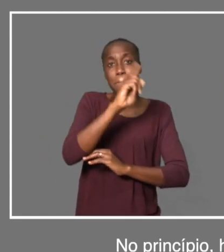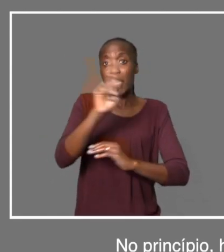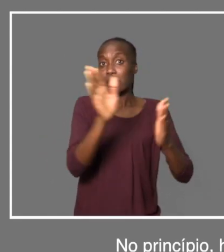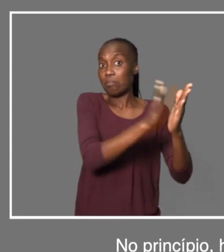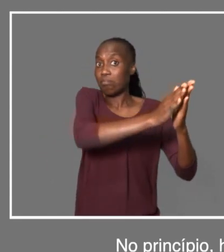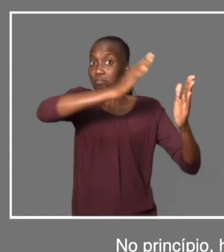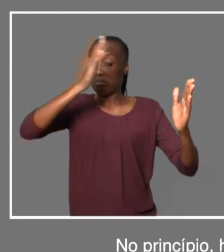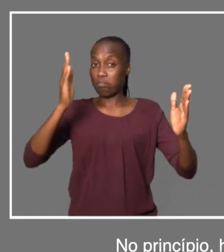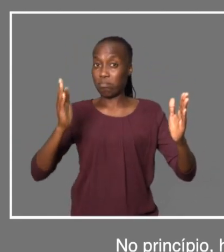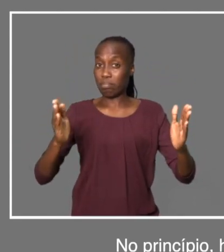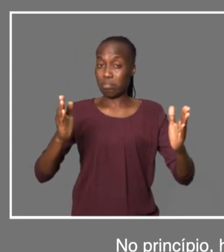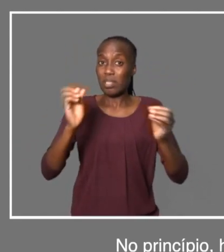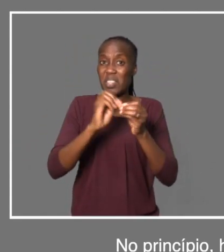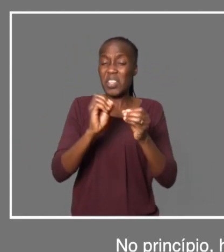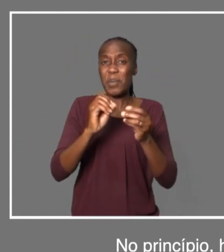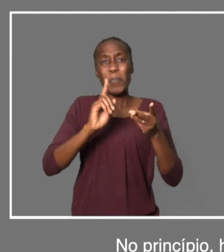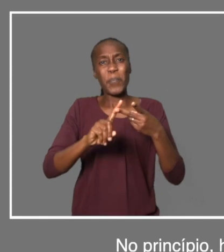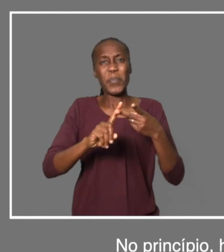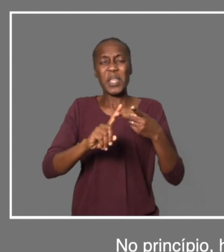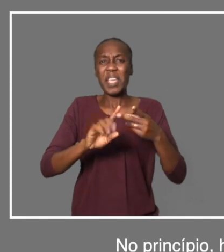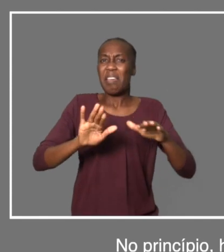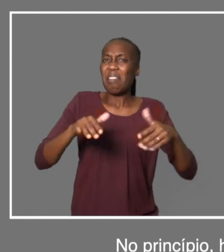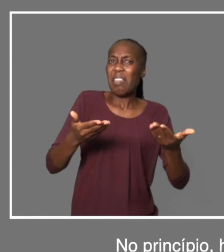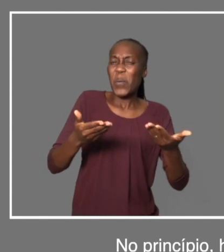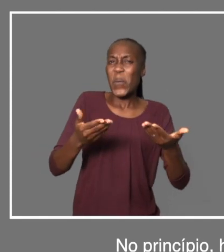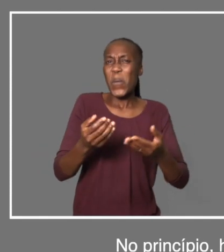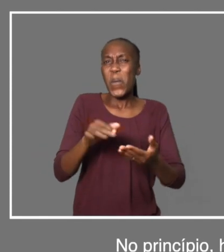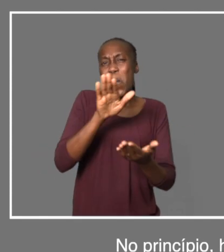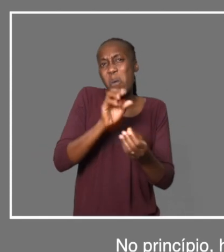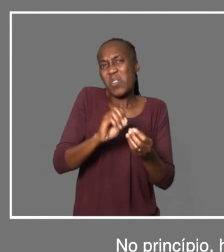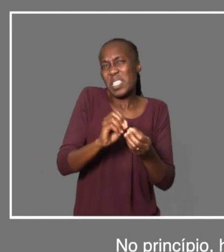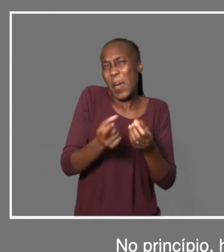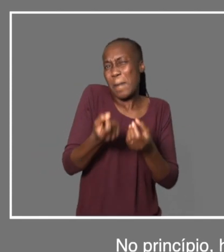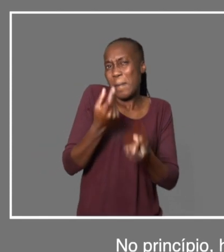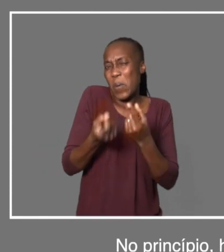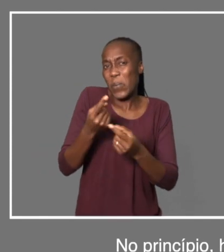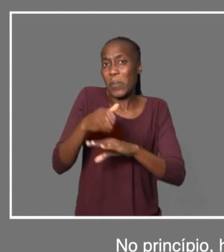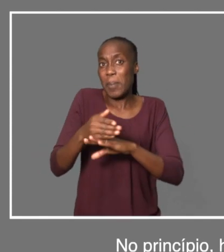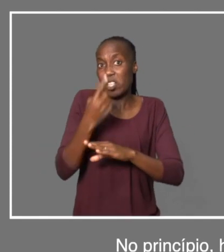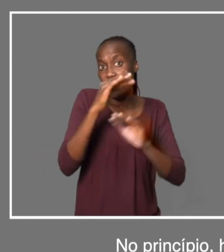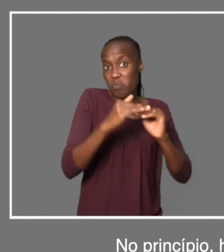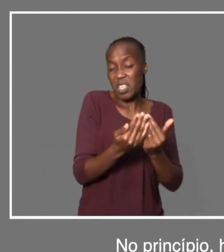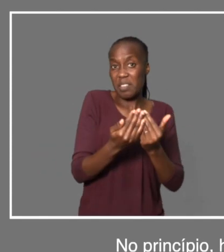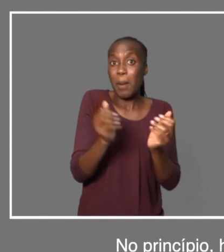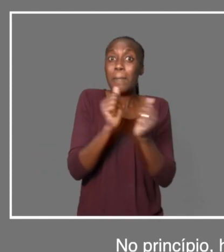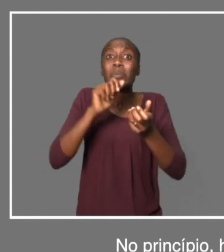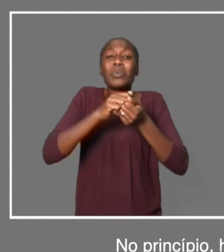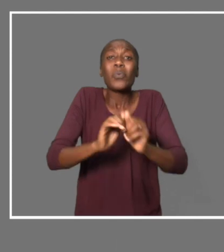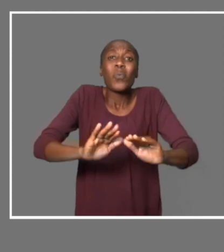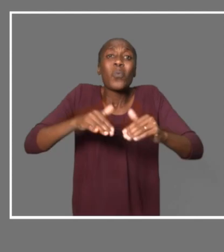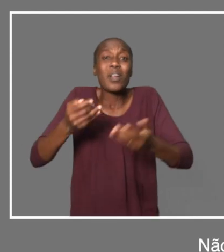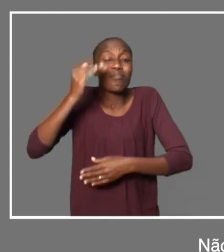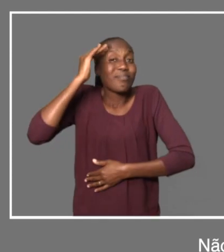peixe atualmente só conseguem até uma caixa em dias bons